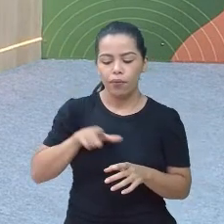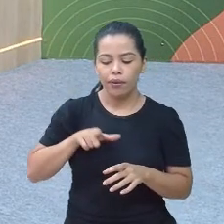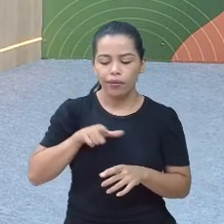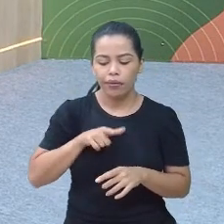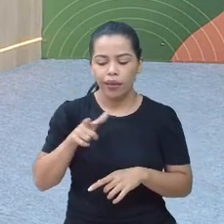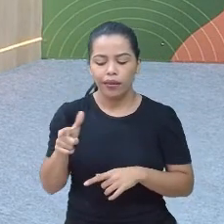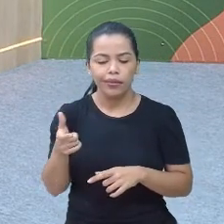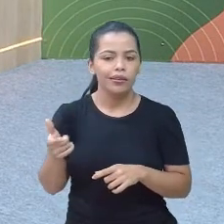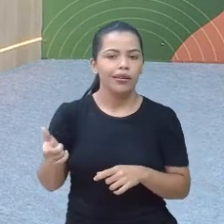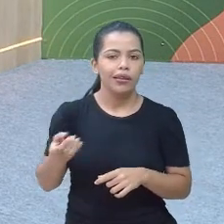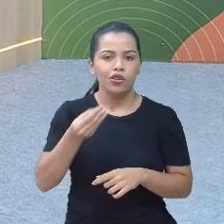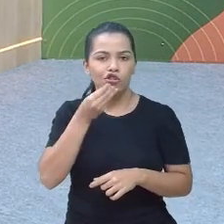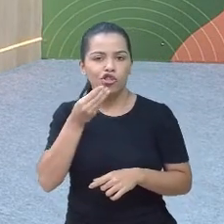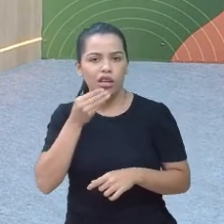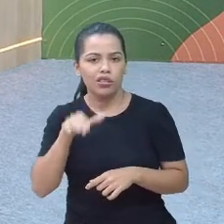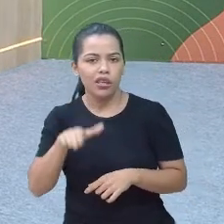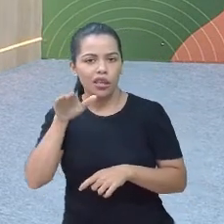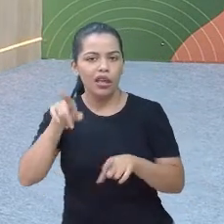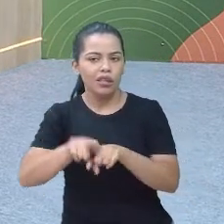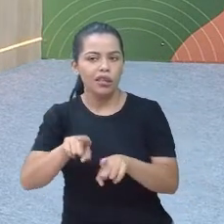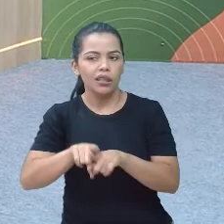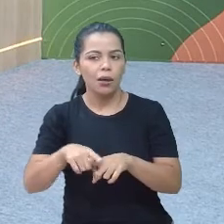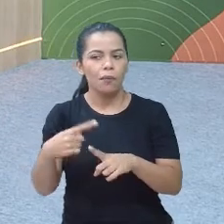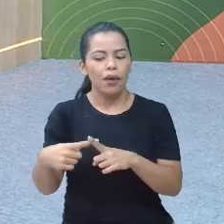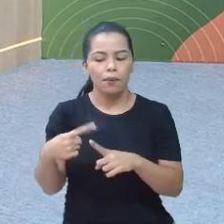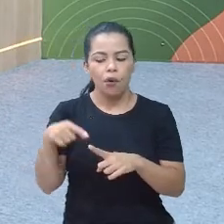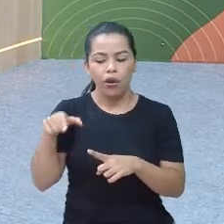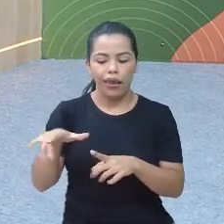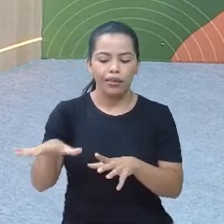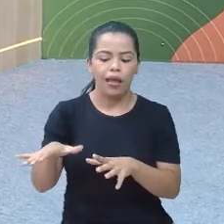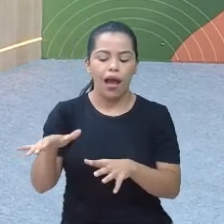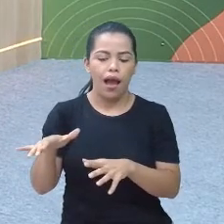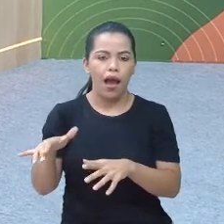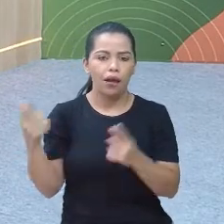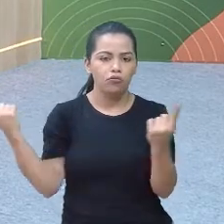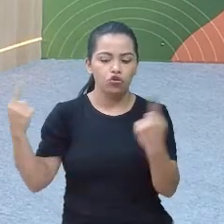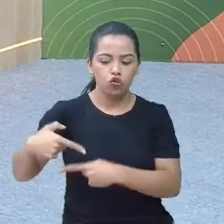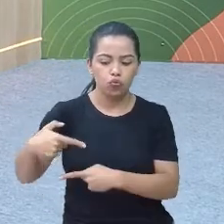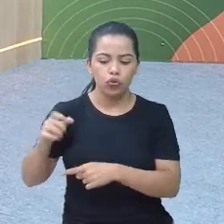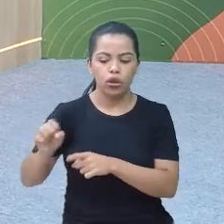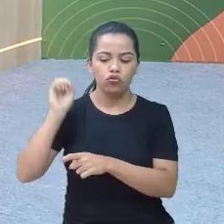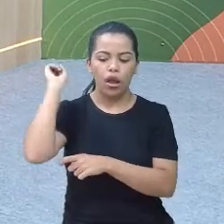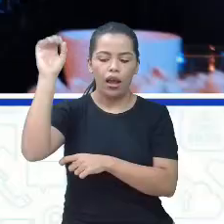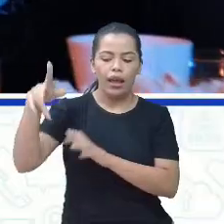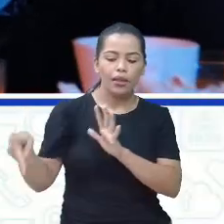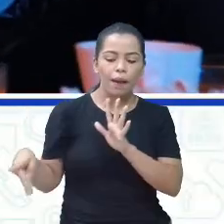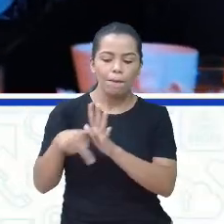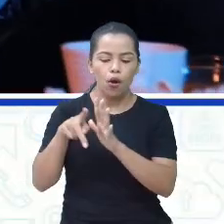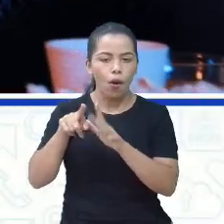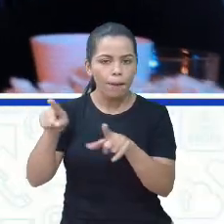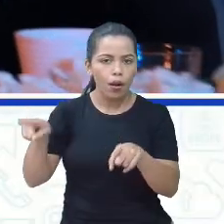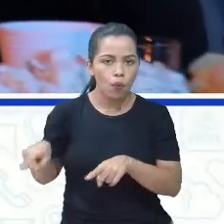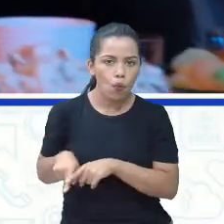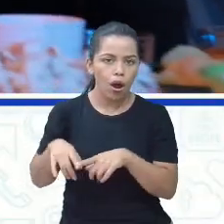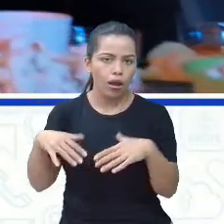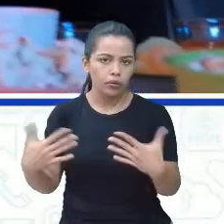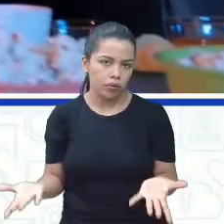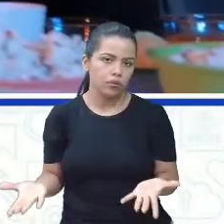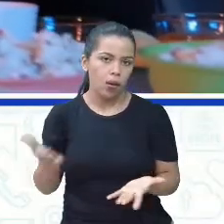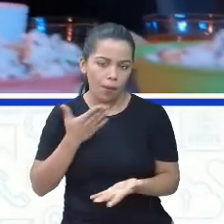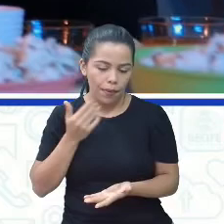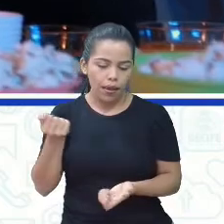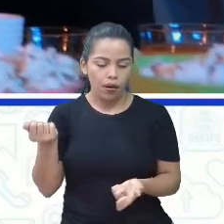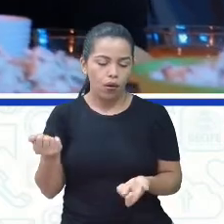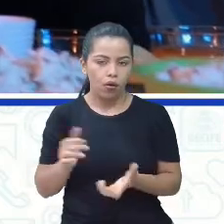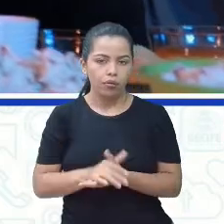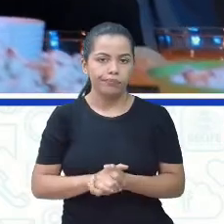sai melhor. Então, perceba que essas situações aí, de um jogo de basquete ou num jogo de videogame, a gente pode tentar descrever